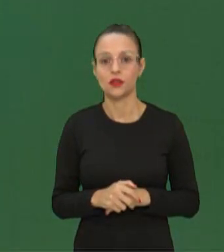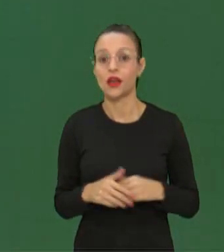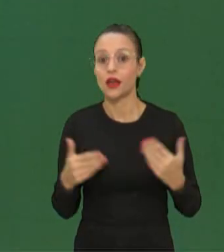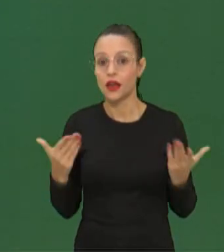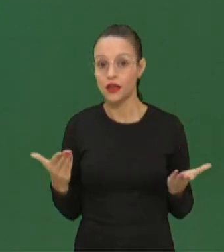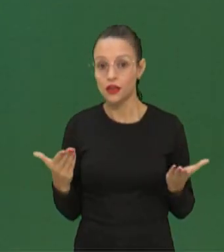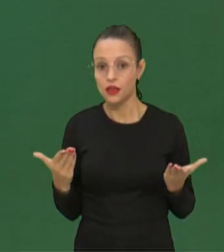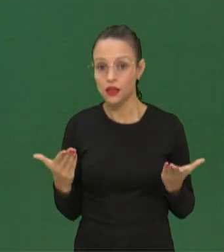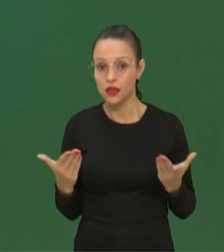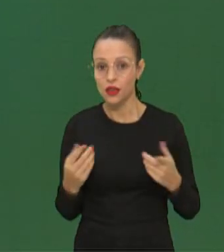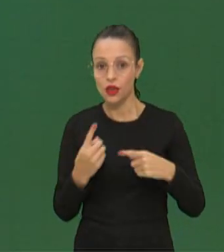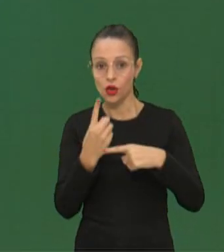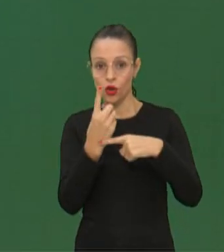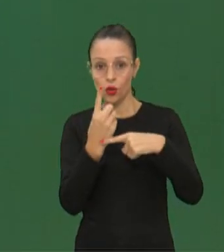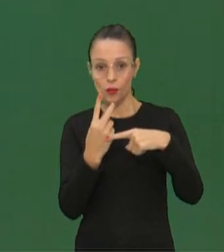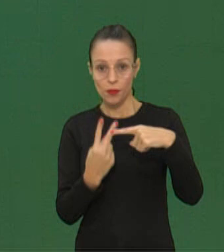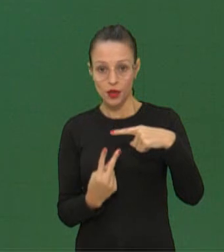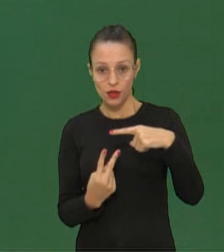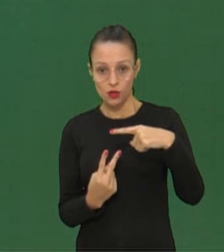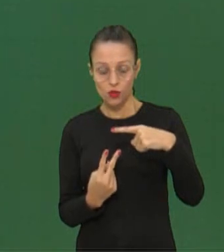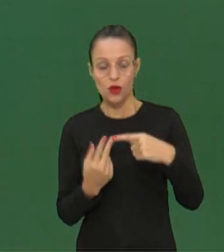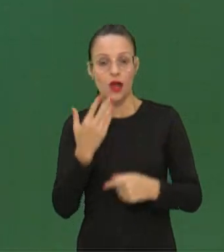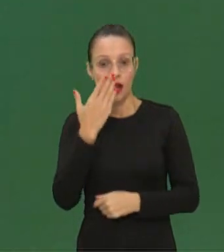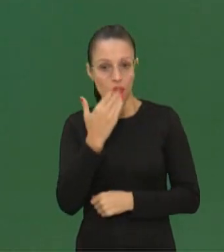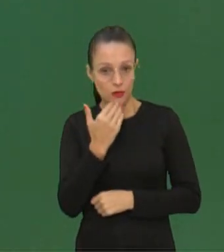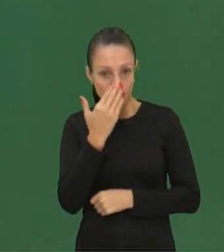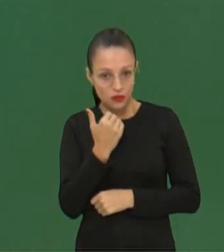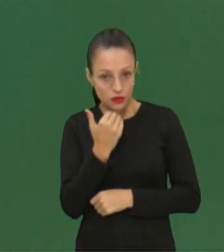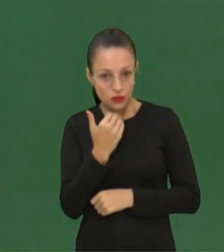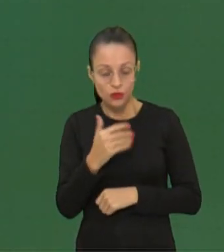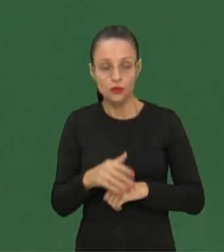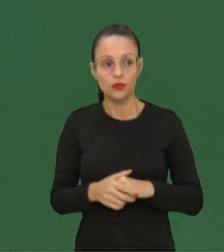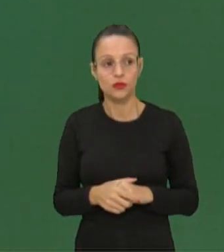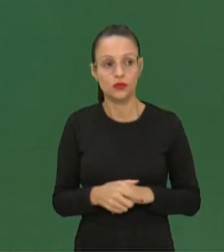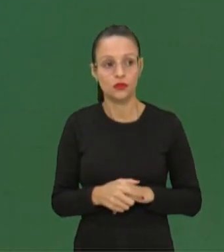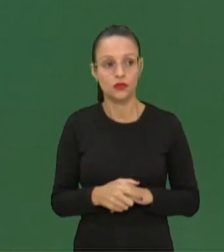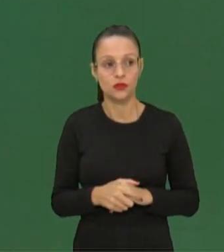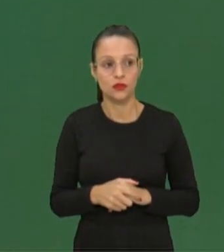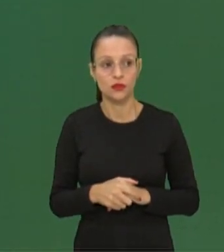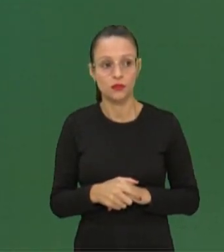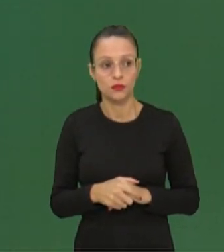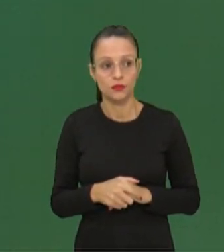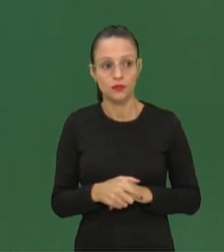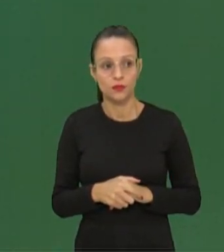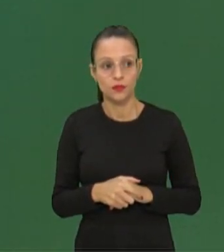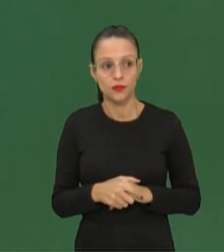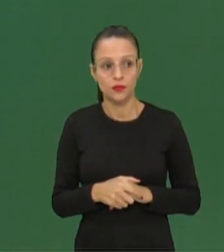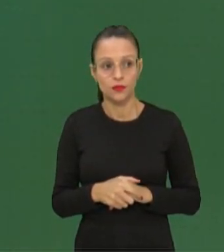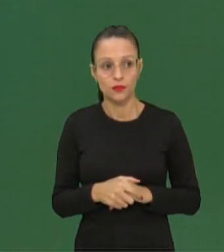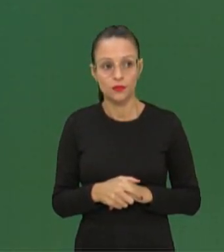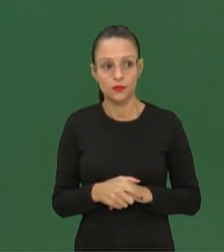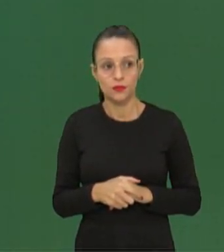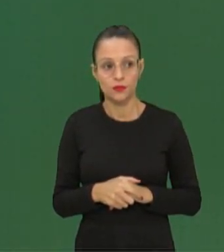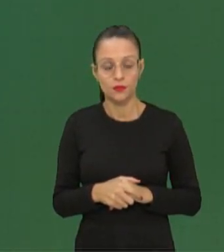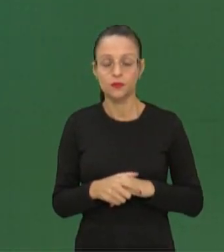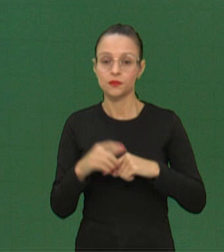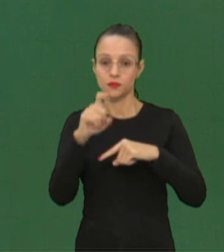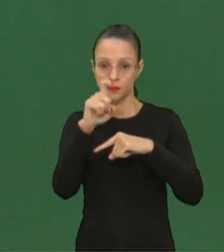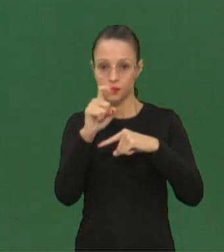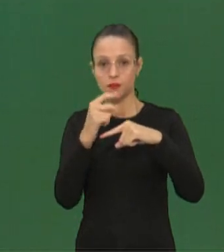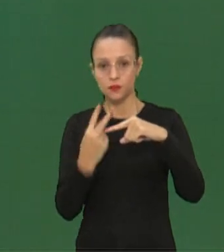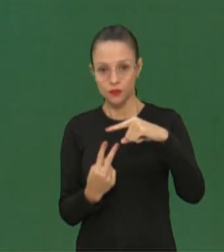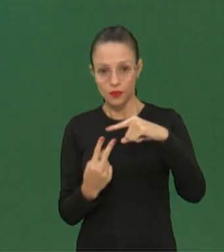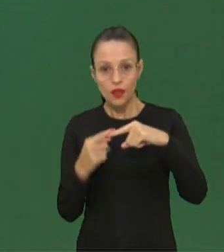Aí, 1/2 é para alimentação. Então, mais 1/2 de x ou x sobre 2